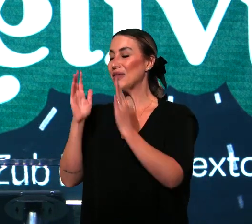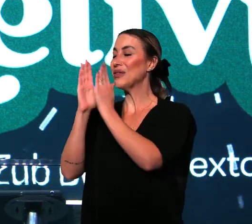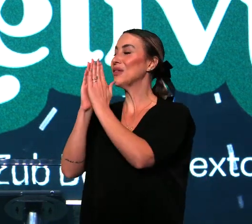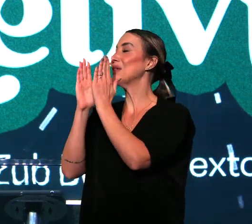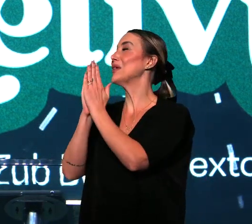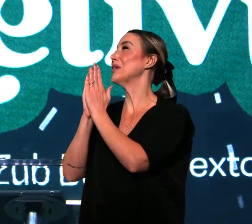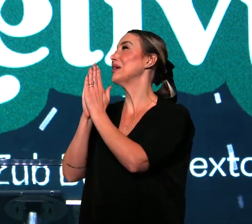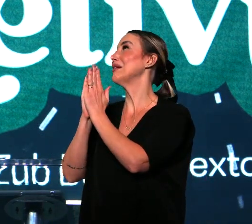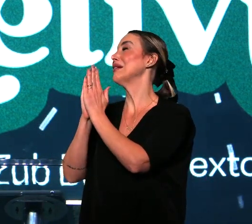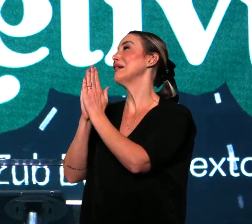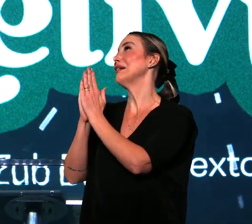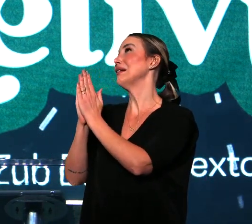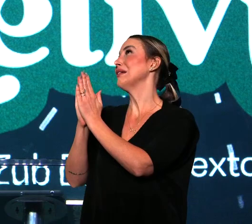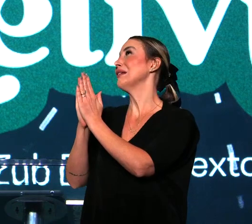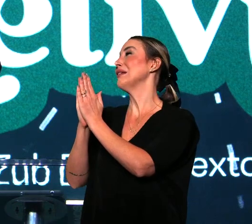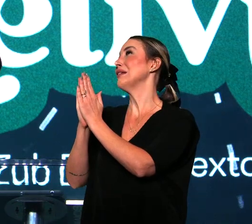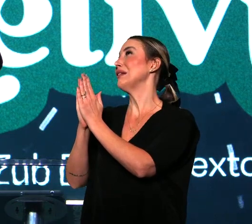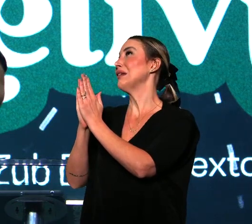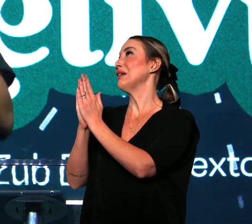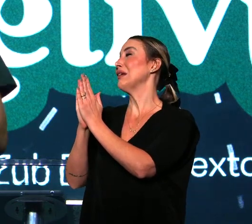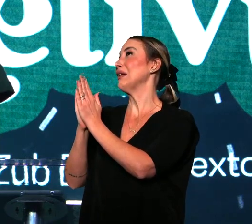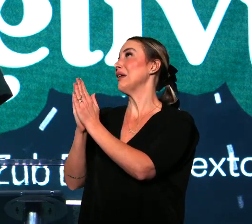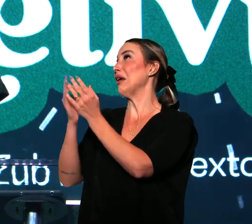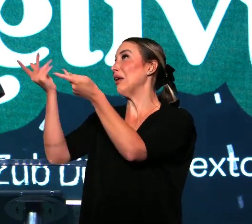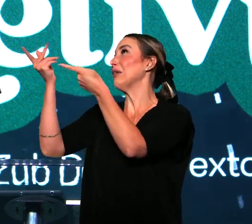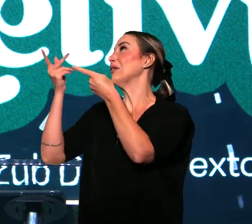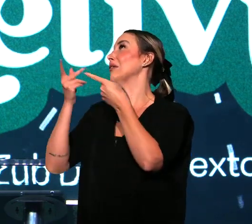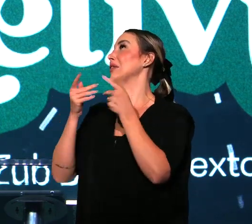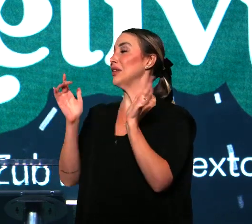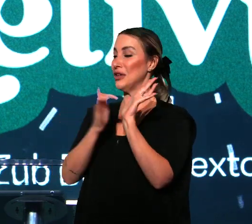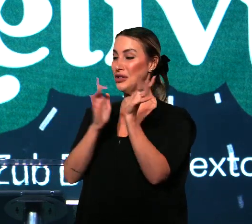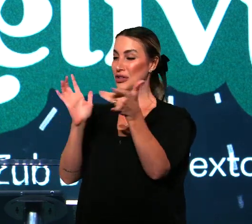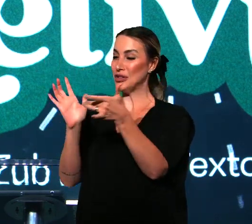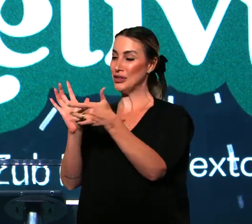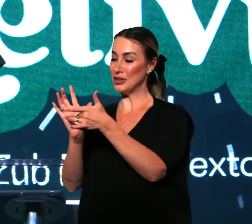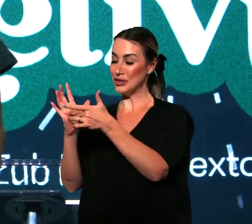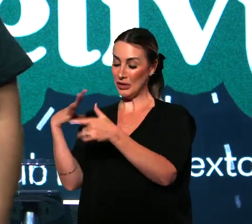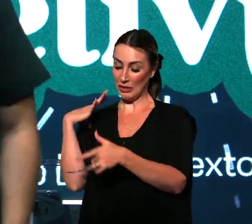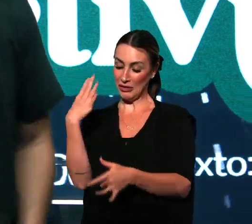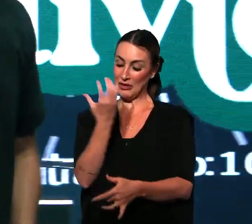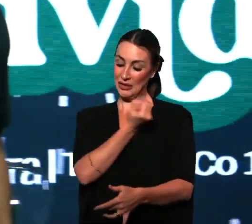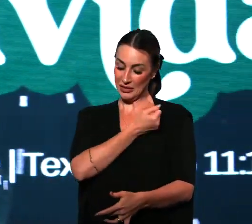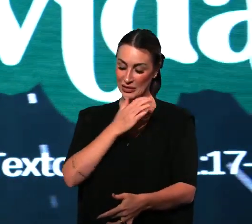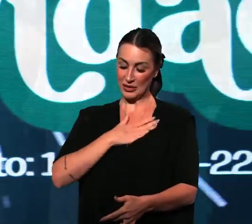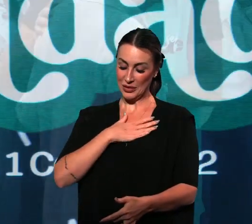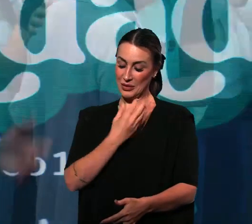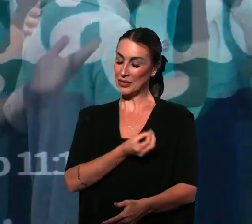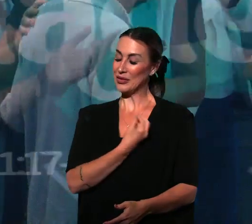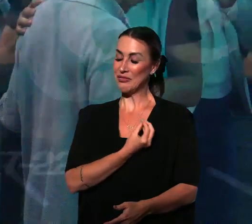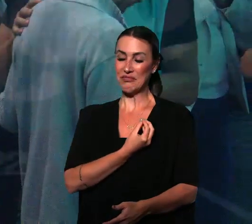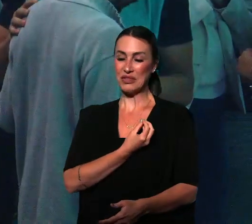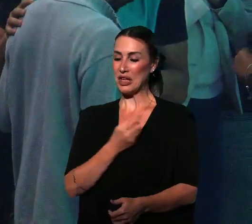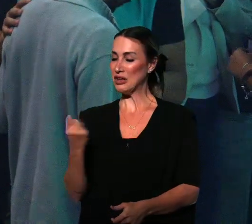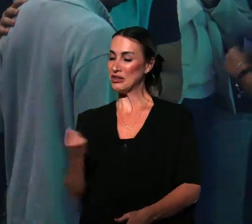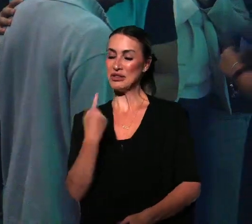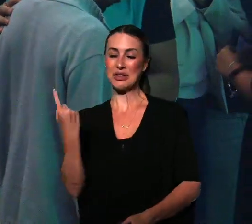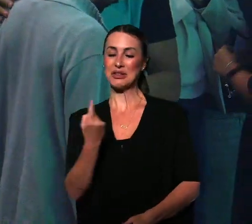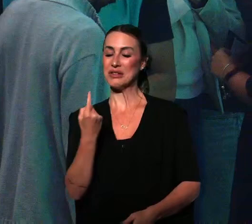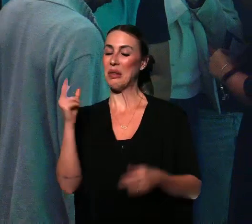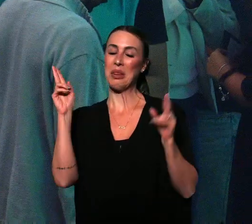vida. E depois daquele dia eu nunca mais andei sozinho na minha vida. Porque mesmo quando eu não tenho algum amigo perto de mim, Ele sempre está